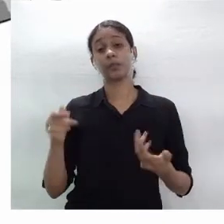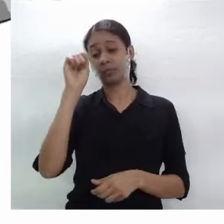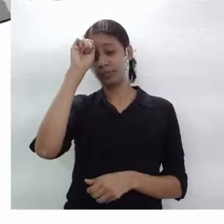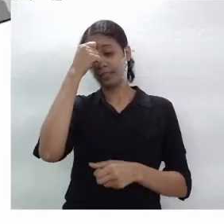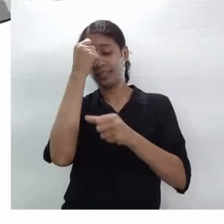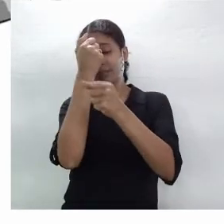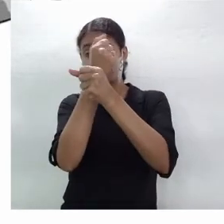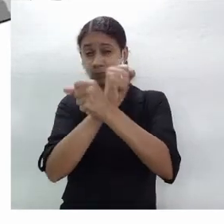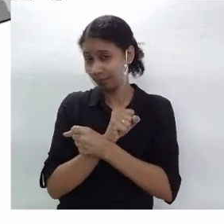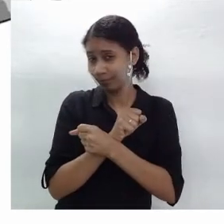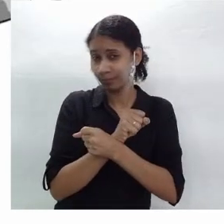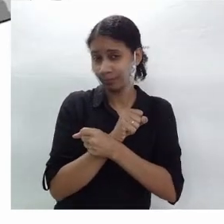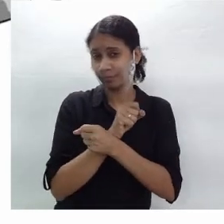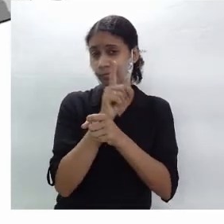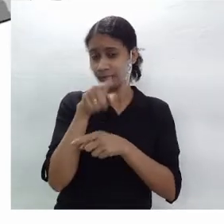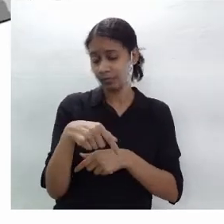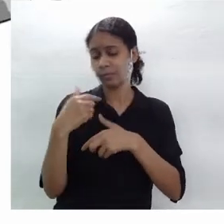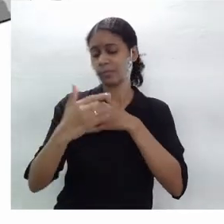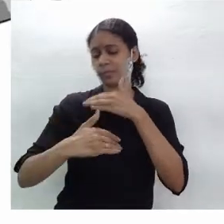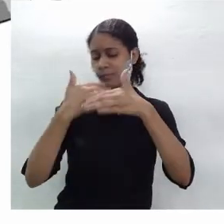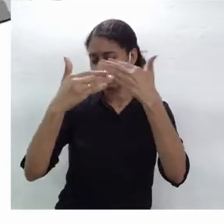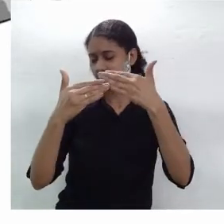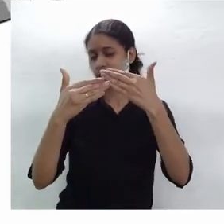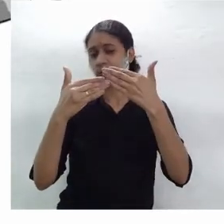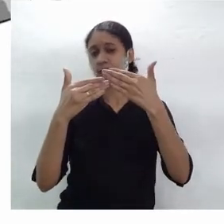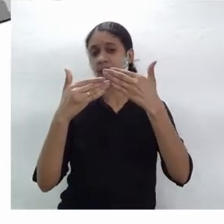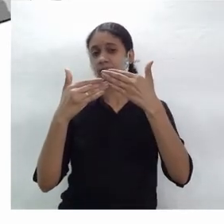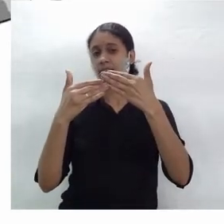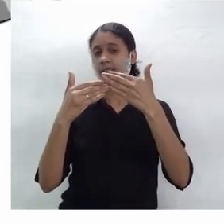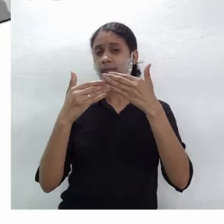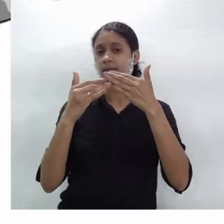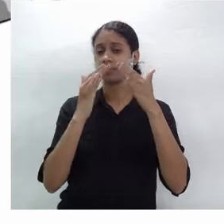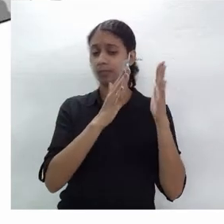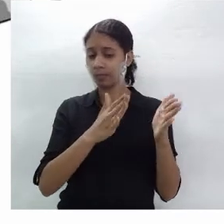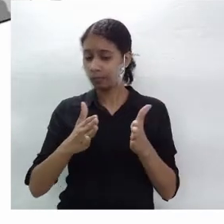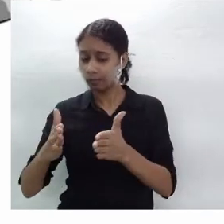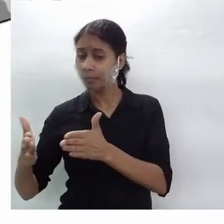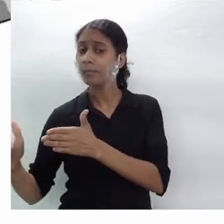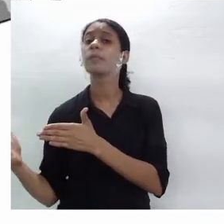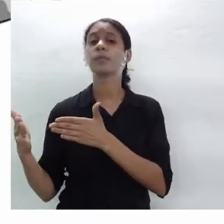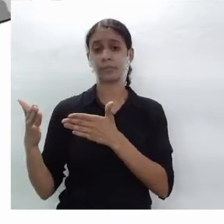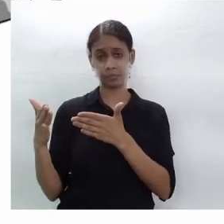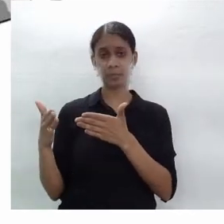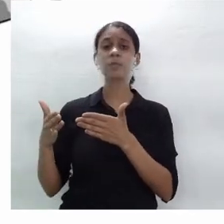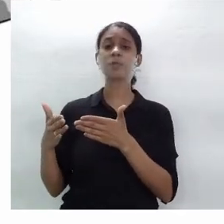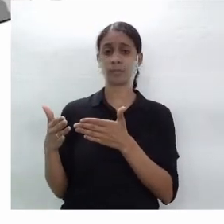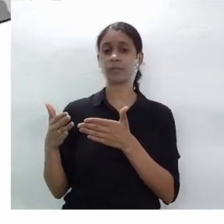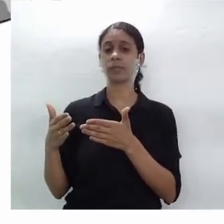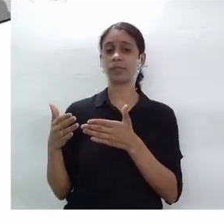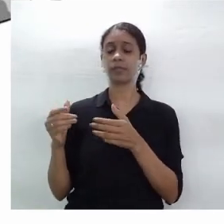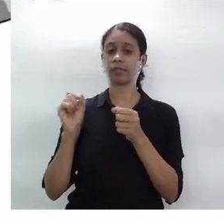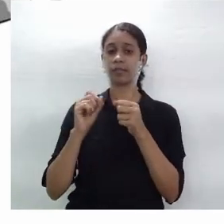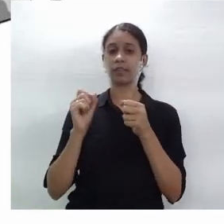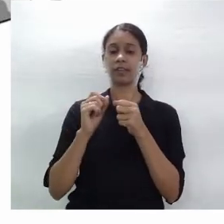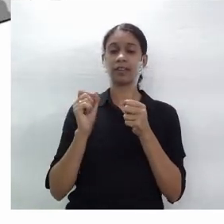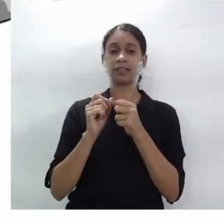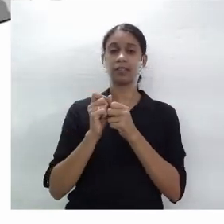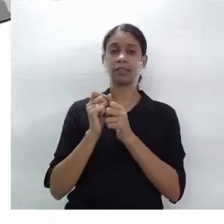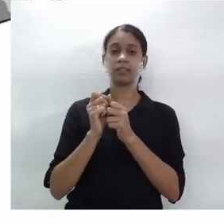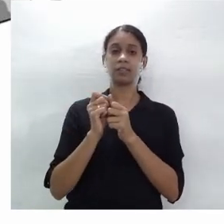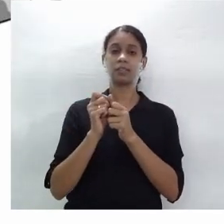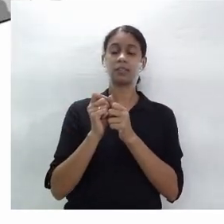foi um processo que trouxe para a nossa sociedade, principalmente a brasileira, tá, uma desconstrução social